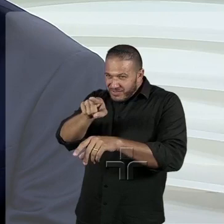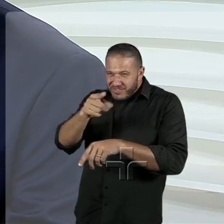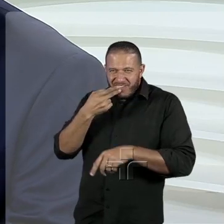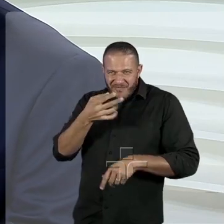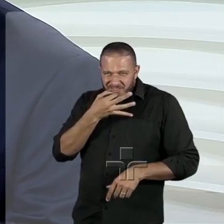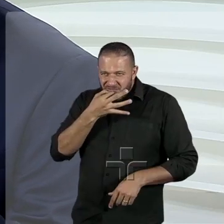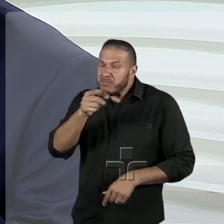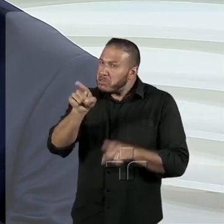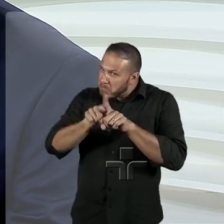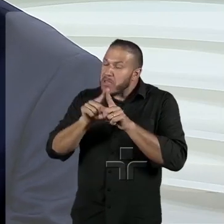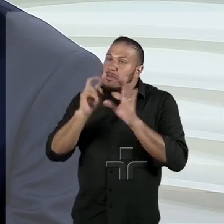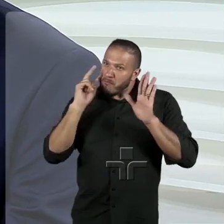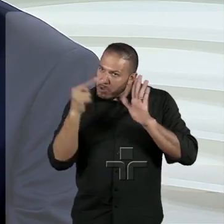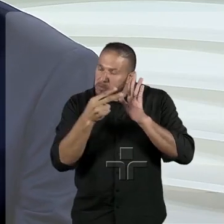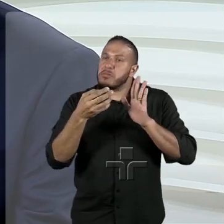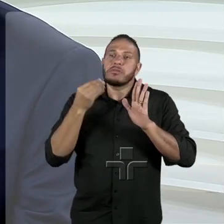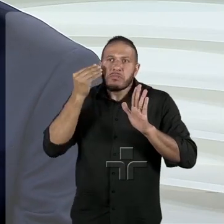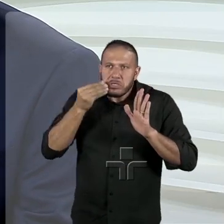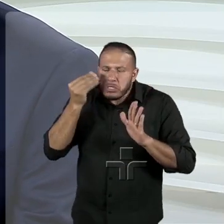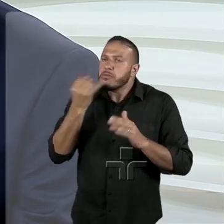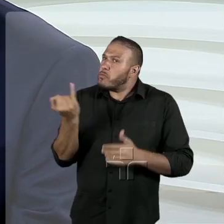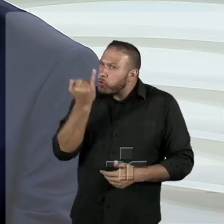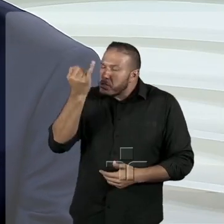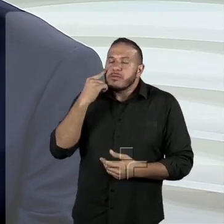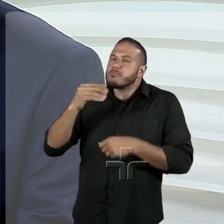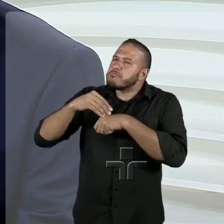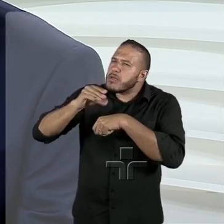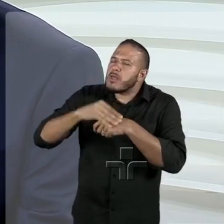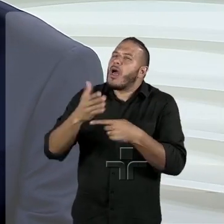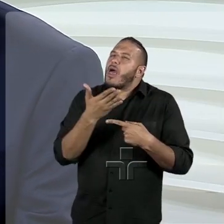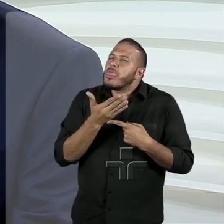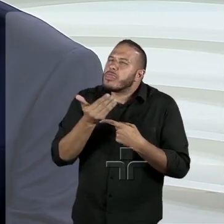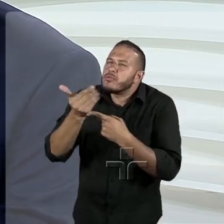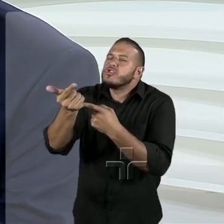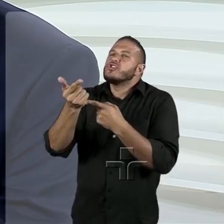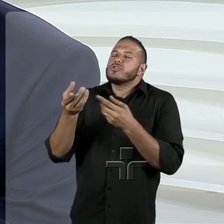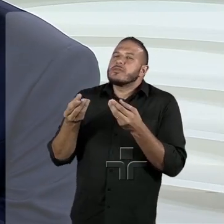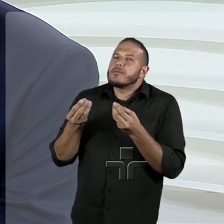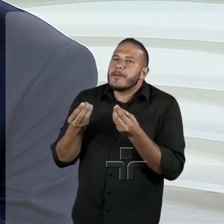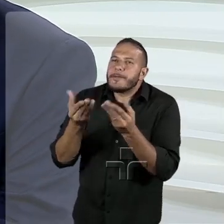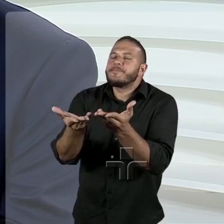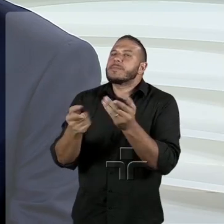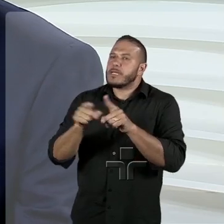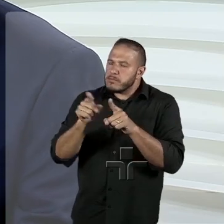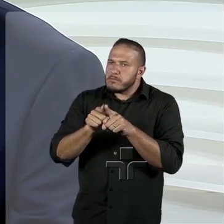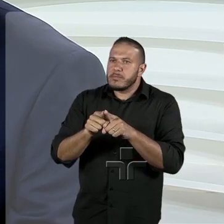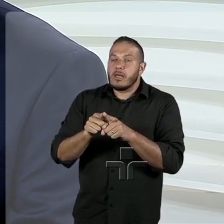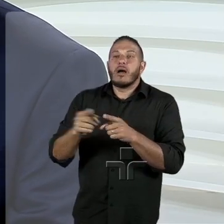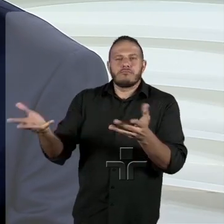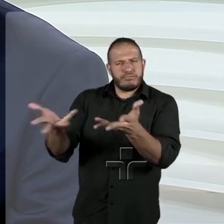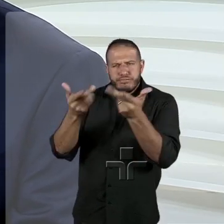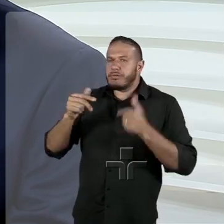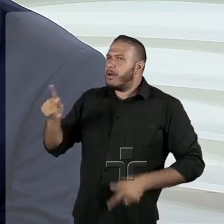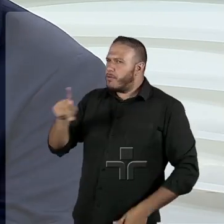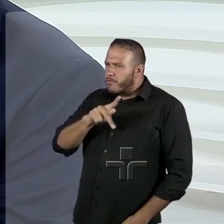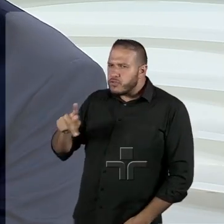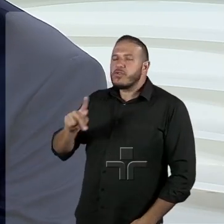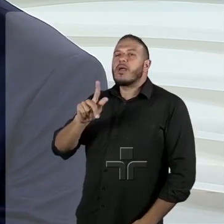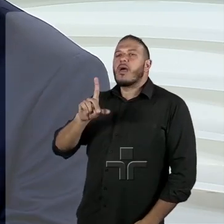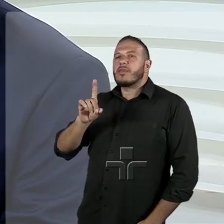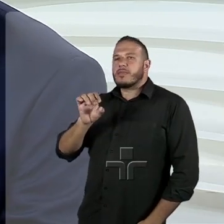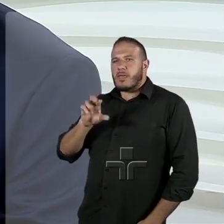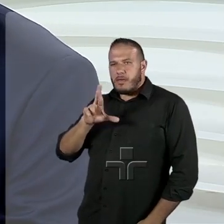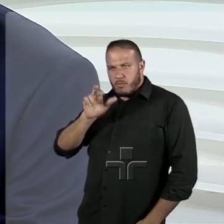olhando para experiências importantes, como trazer tecnologia, como a brilhante professora Débora Garofalo